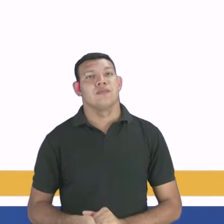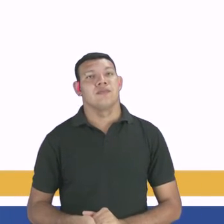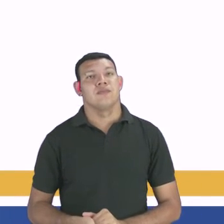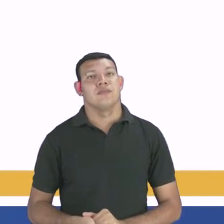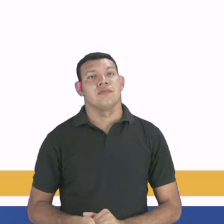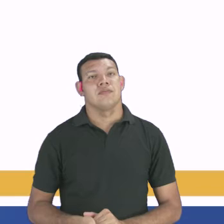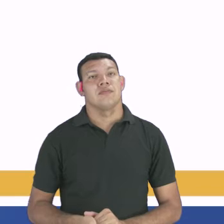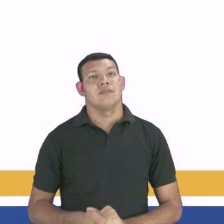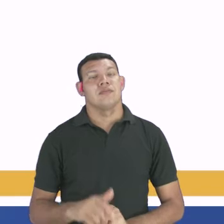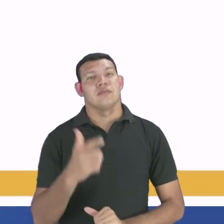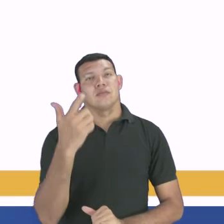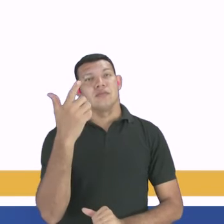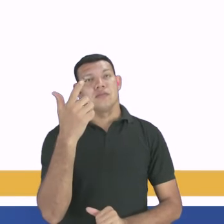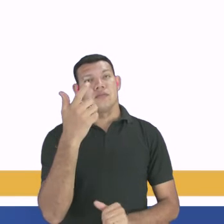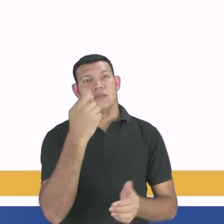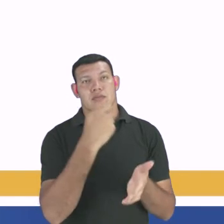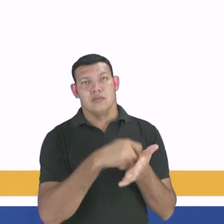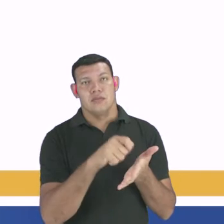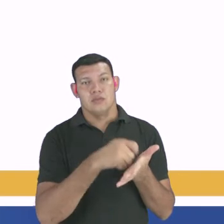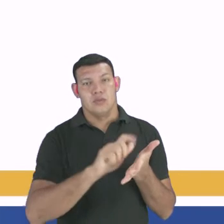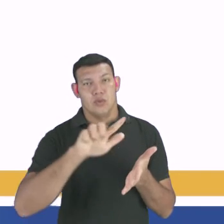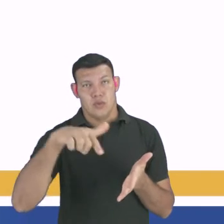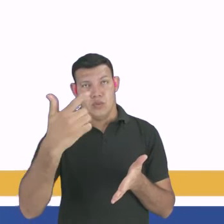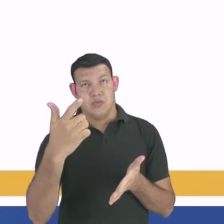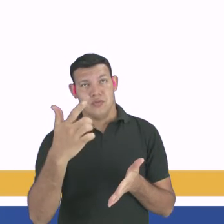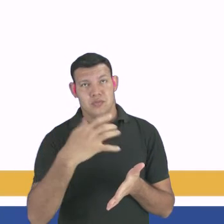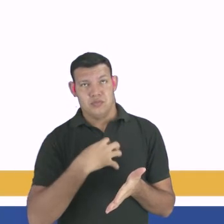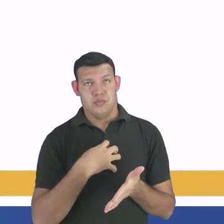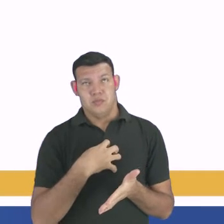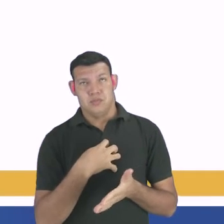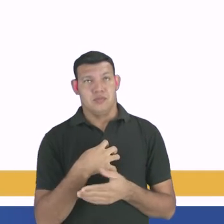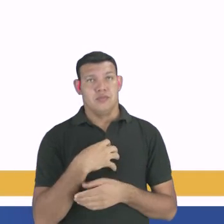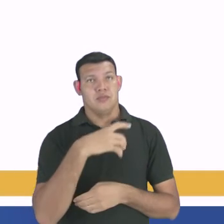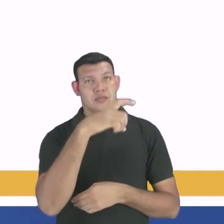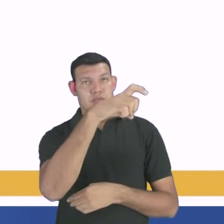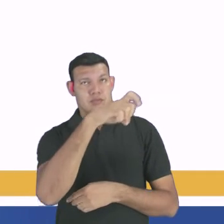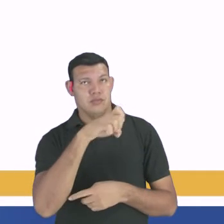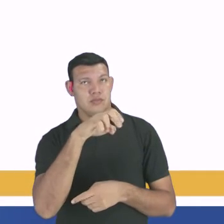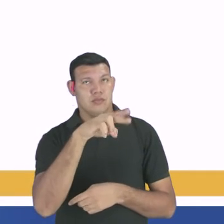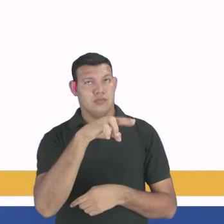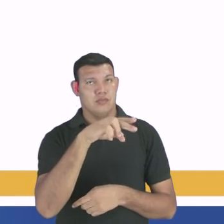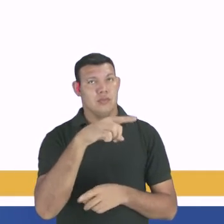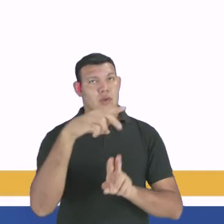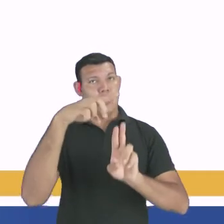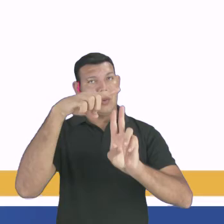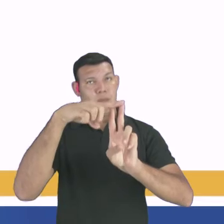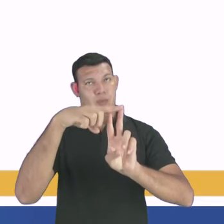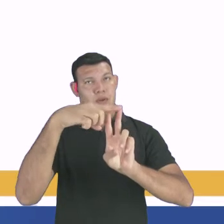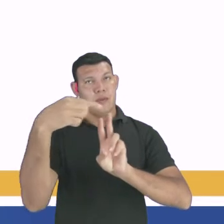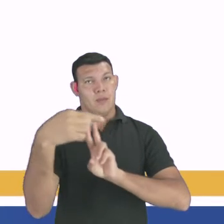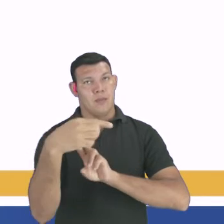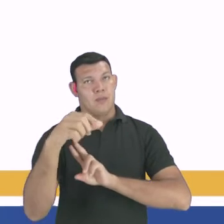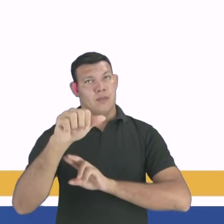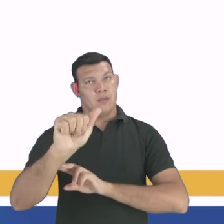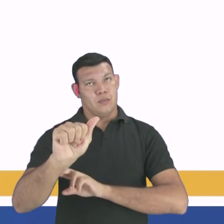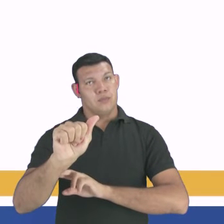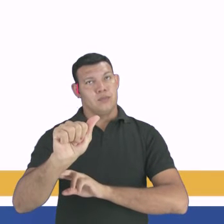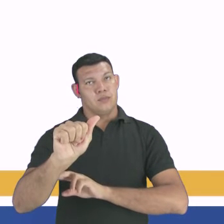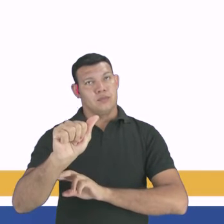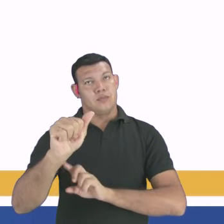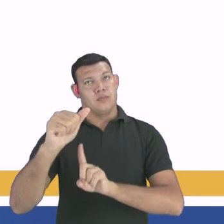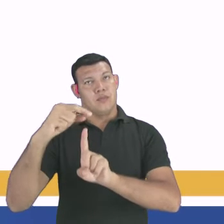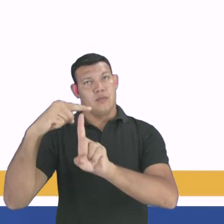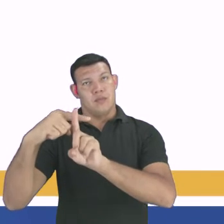reescrever ela da seguinte maneira que o meu x = pe - ar mais 2